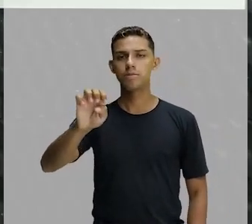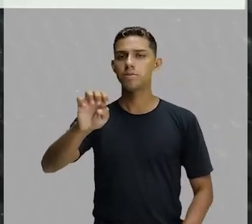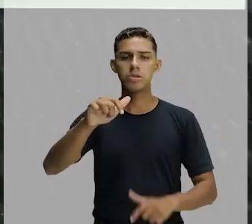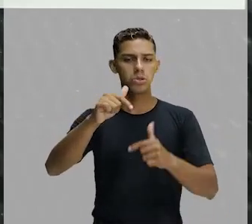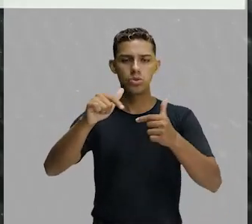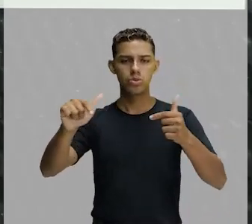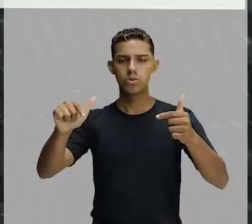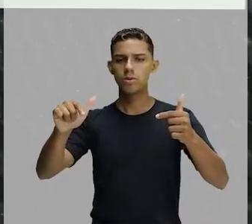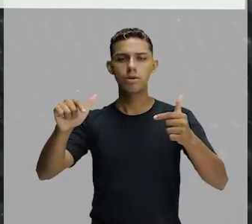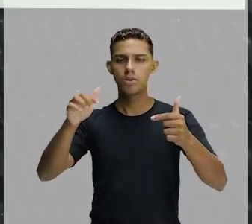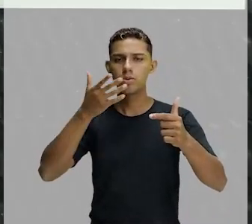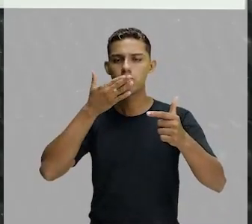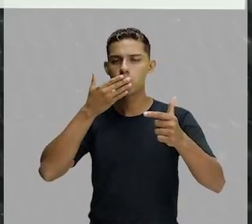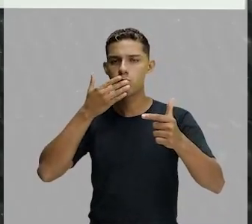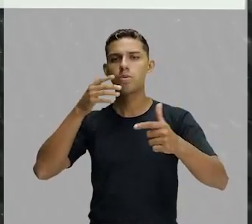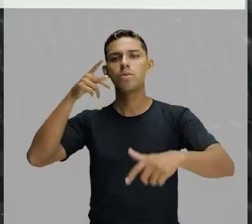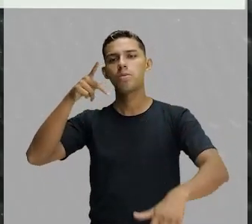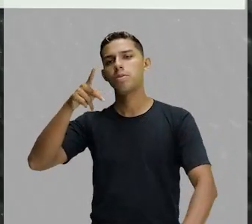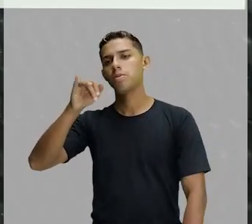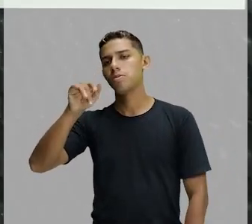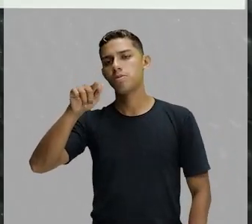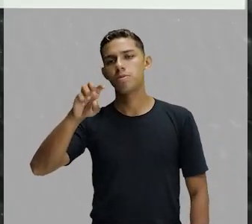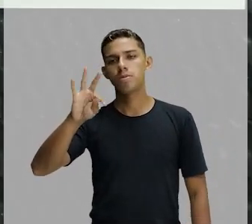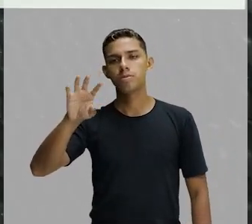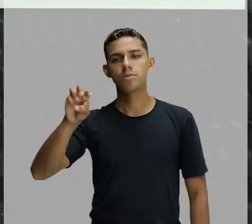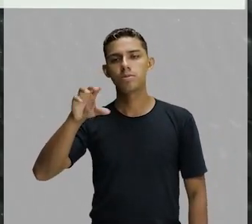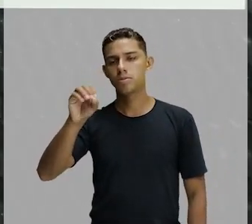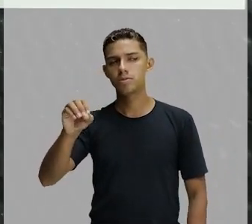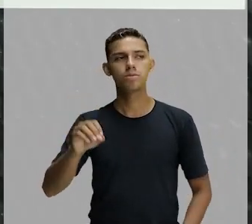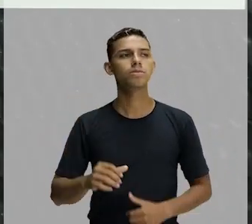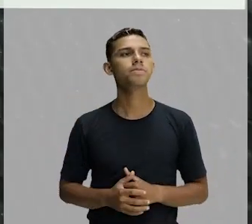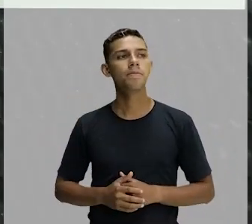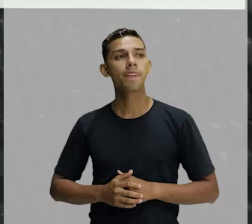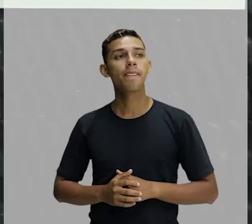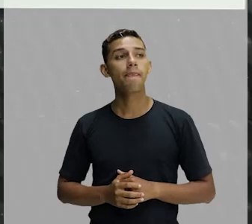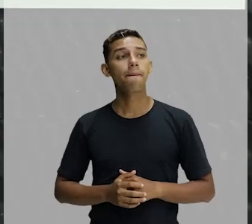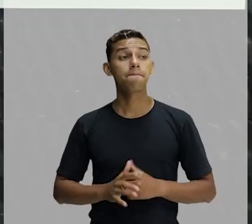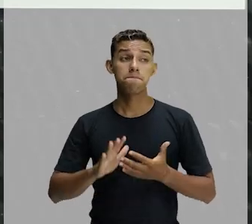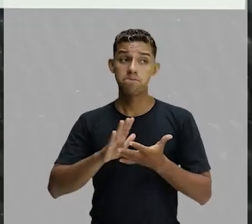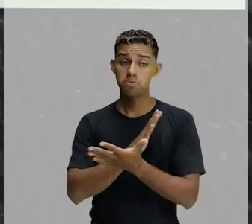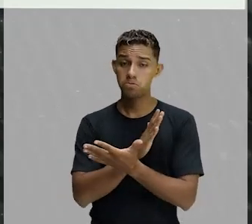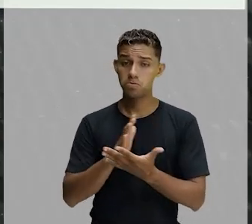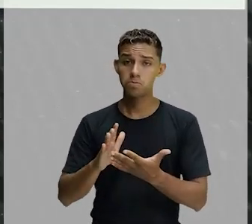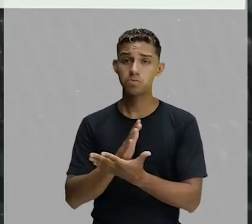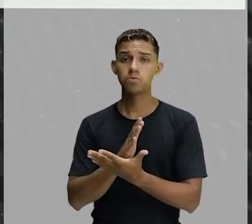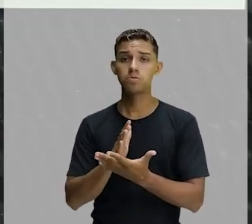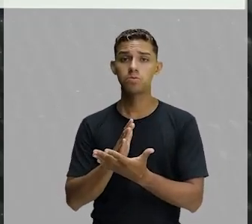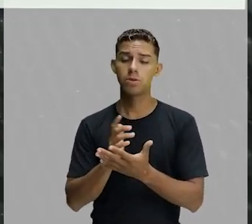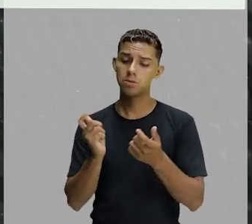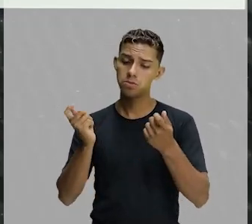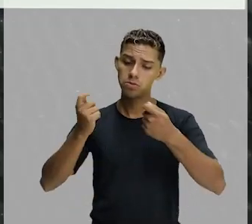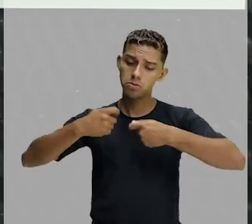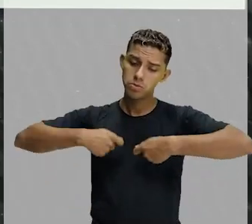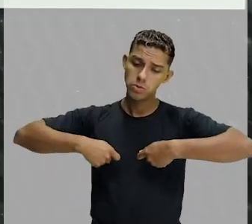sem clorofila. Ok, pessoal? Então, existem fatores que